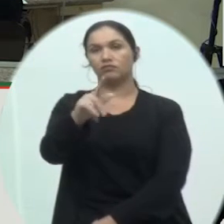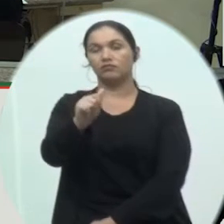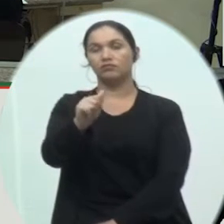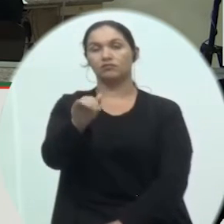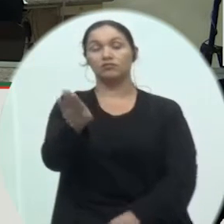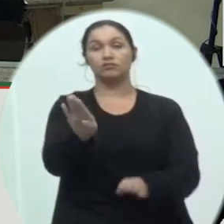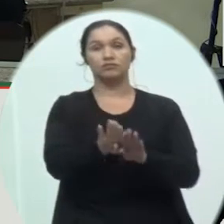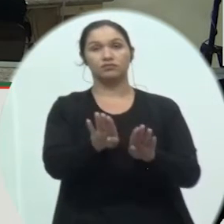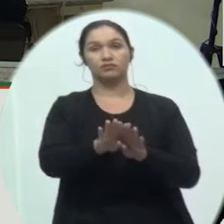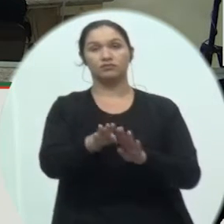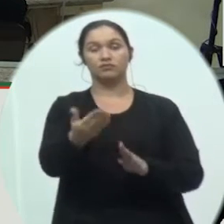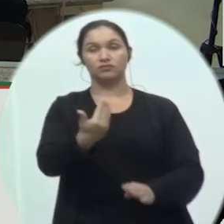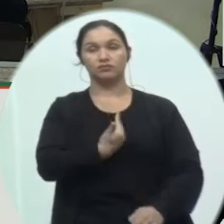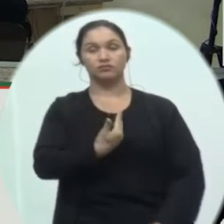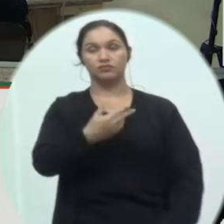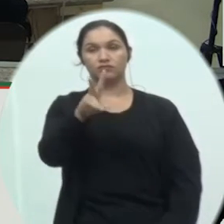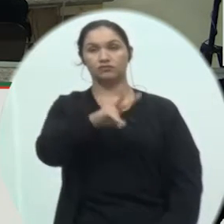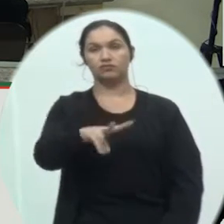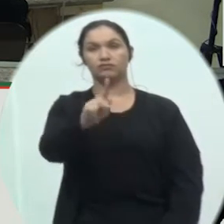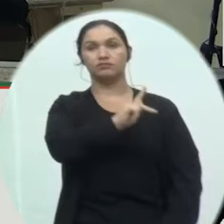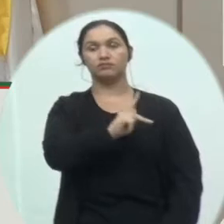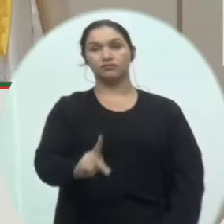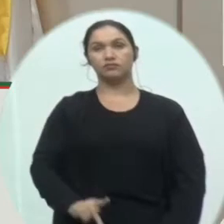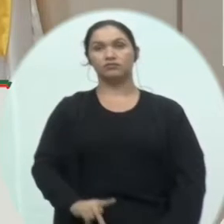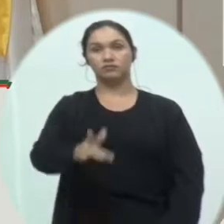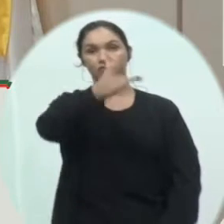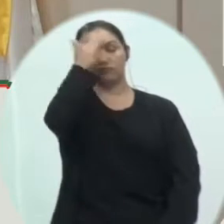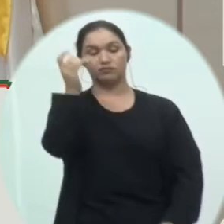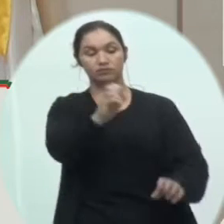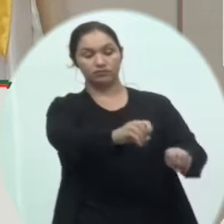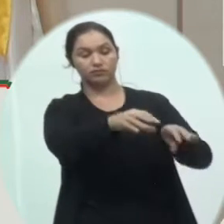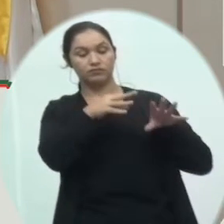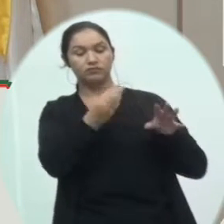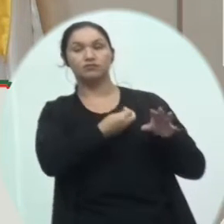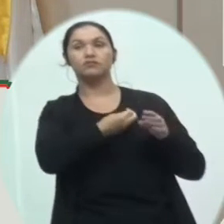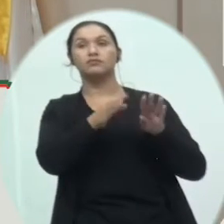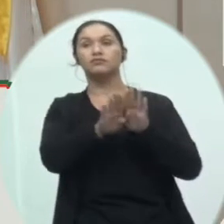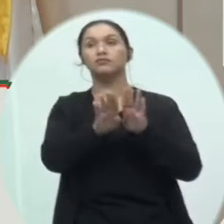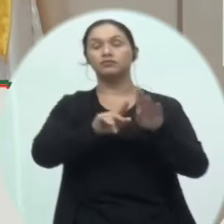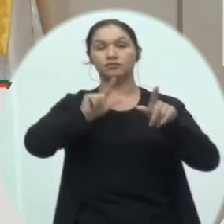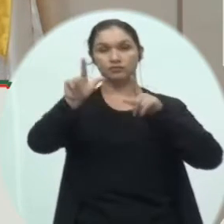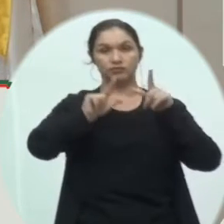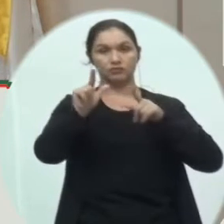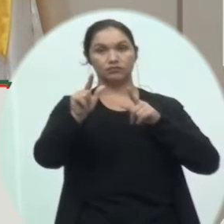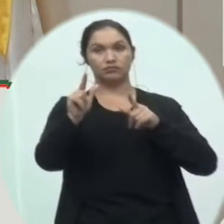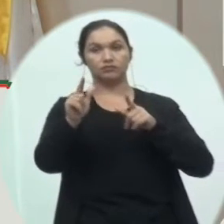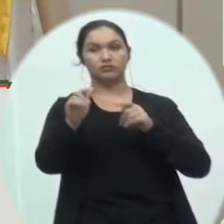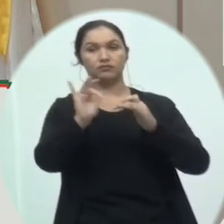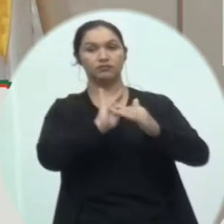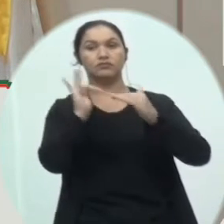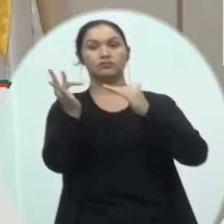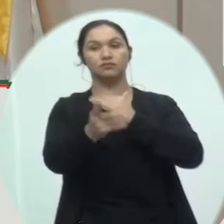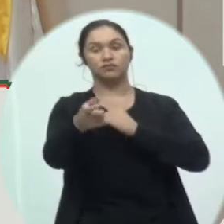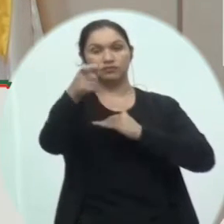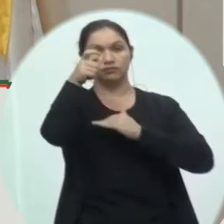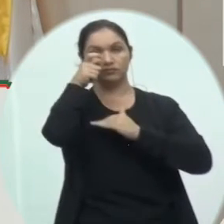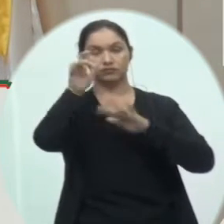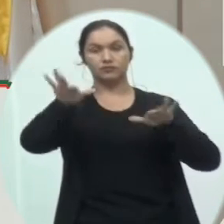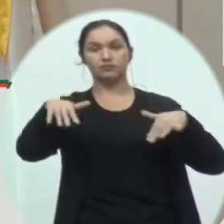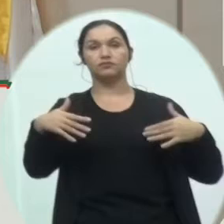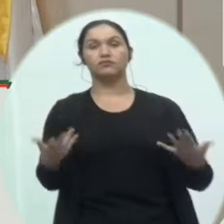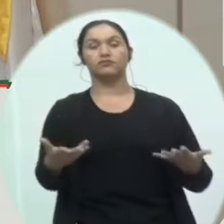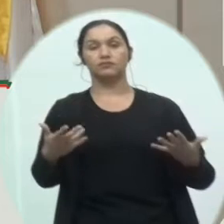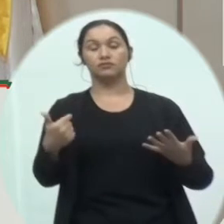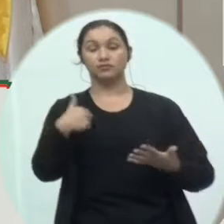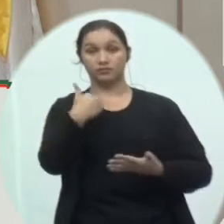também, presidente, as pessoas que nos acompanham aqui nas galerias, pela TV Cidadã, pelas redes sociais, eu quero, antes de mais